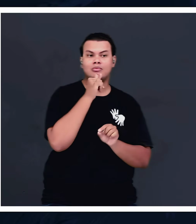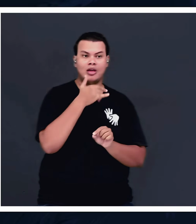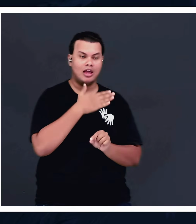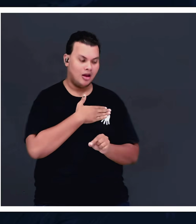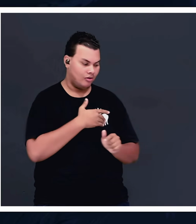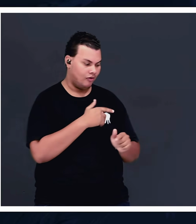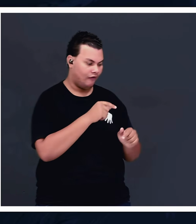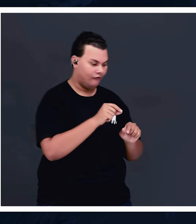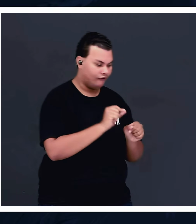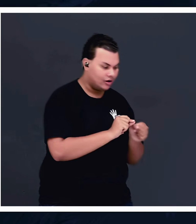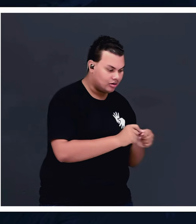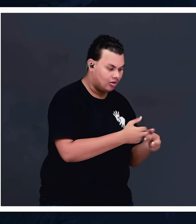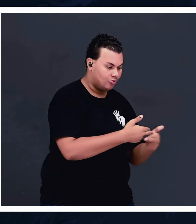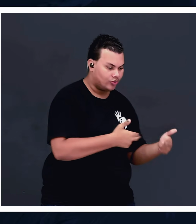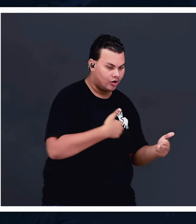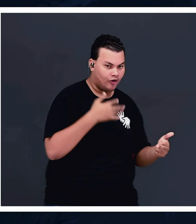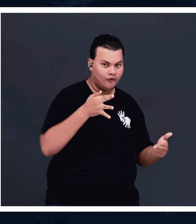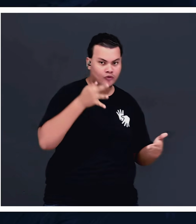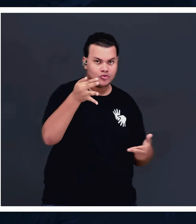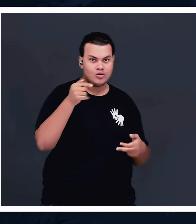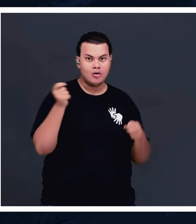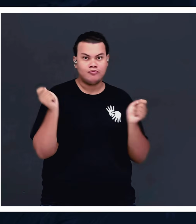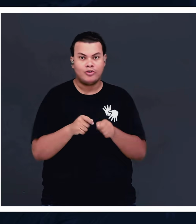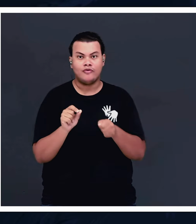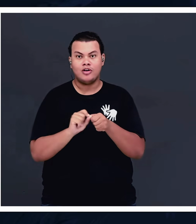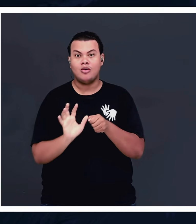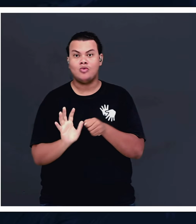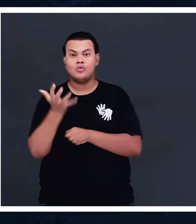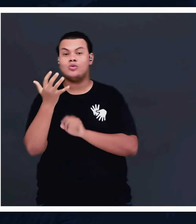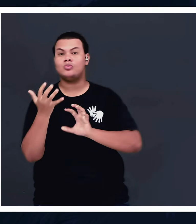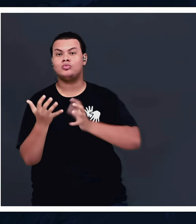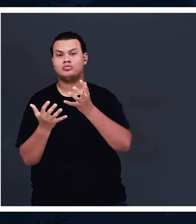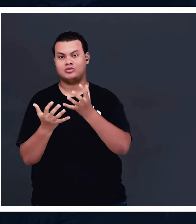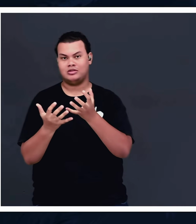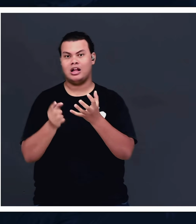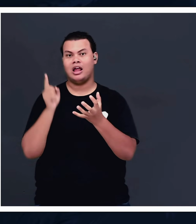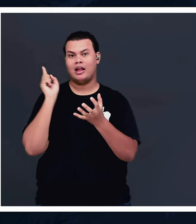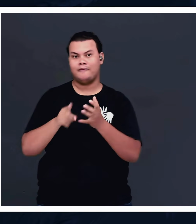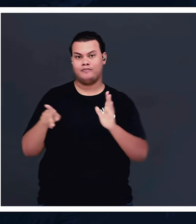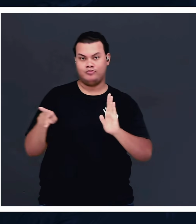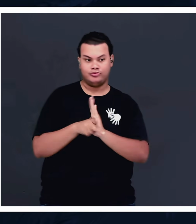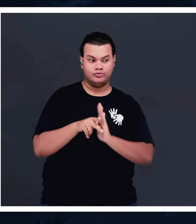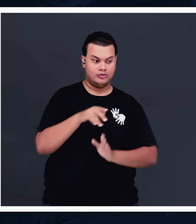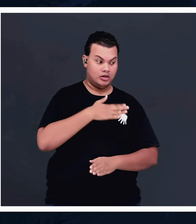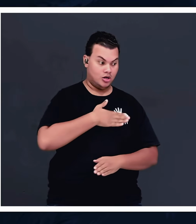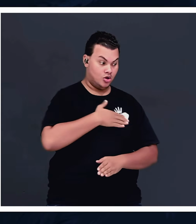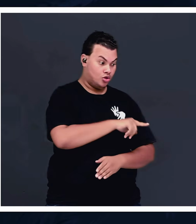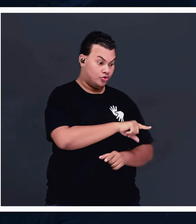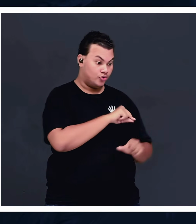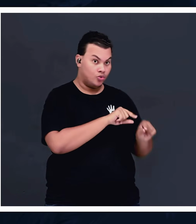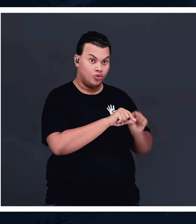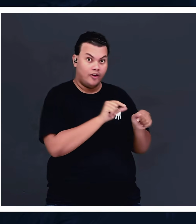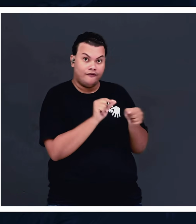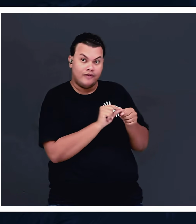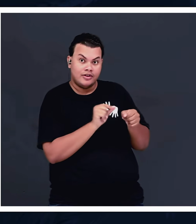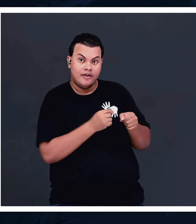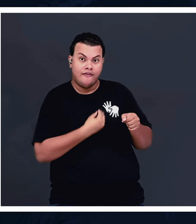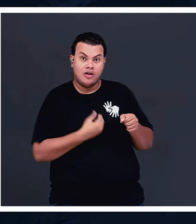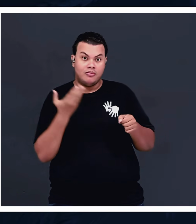colheita. É uma relação de causalidade entre as nossas escolhas e